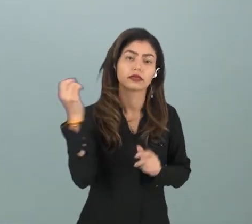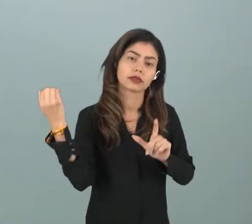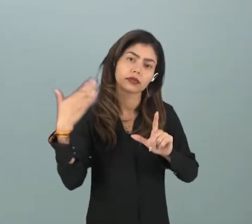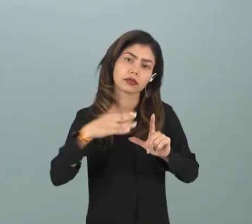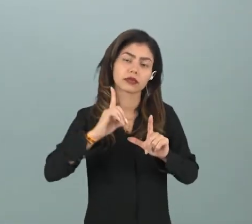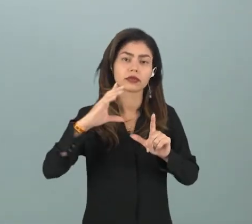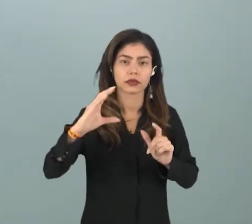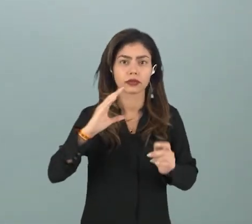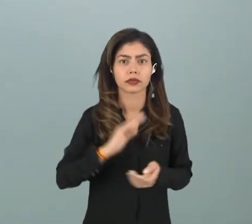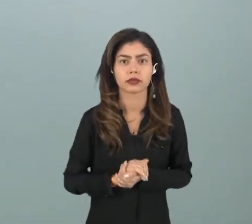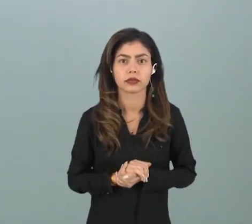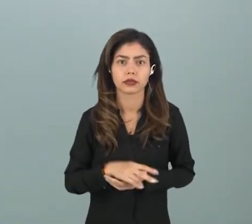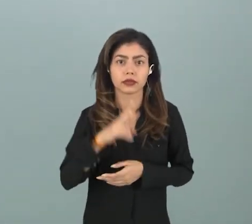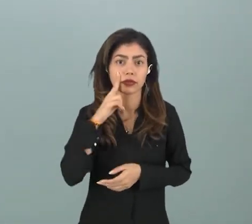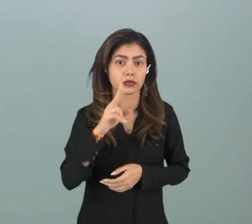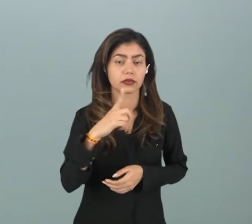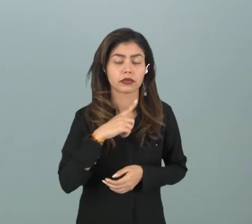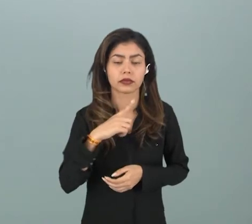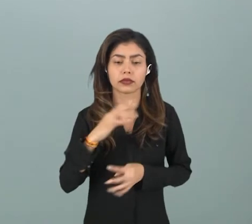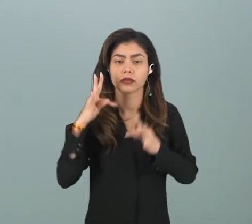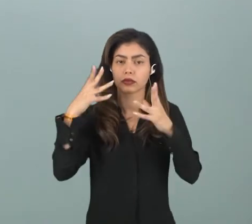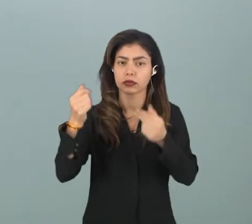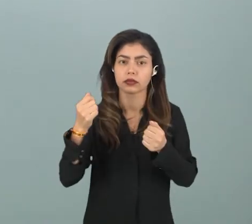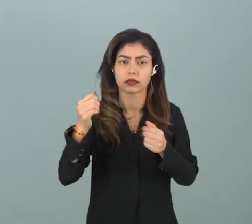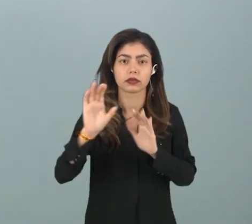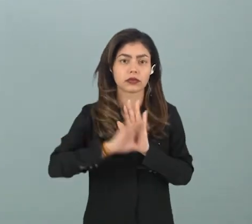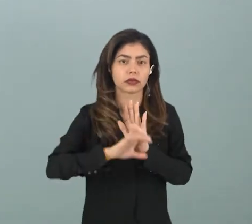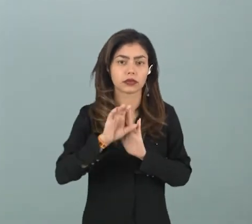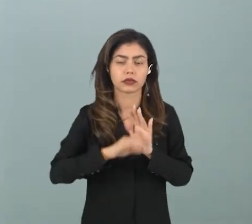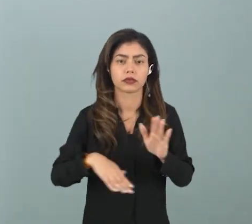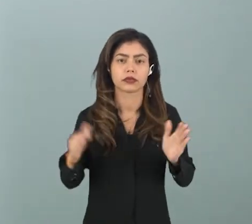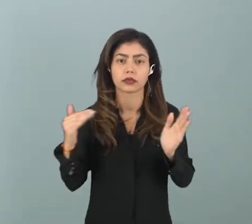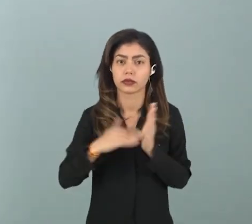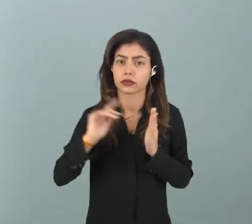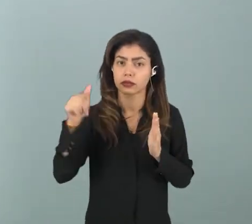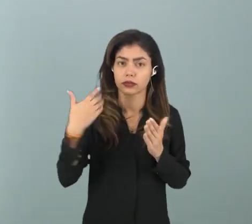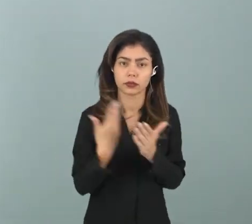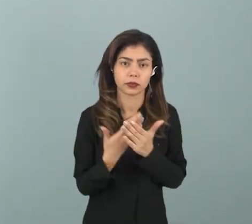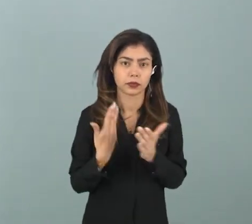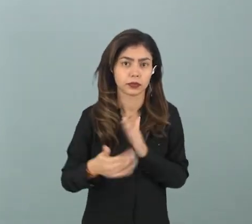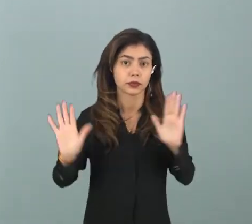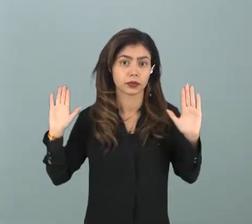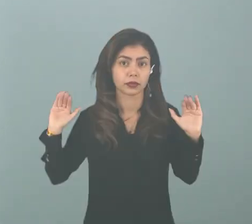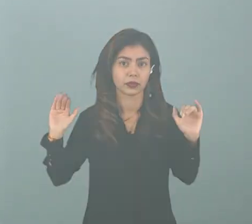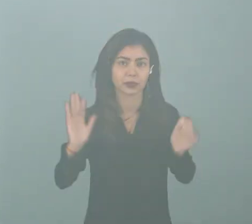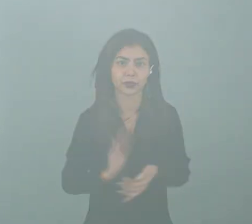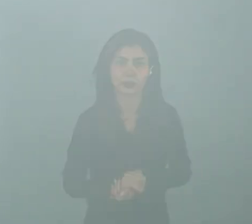a plataforma Eduque para vocês terem acesso a todos os nossos conteúdos. E até a próxima aula!